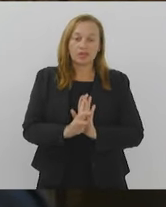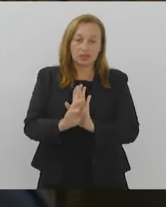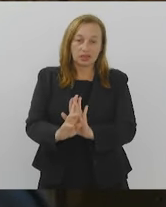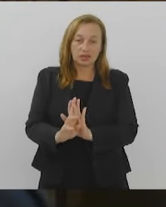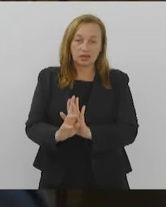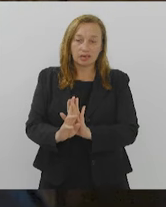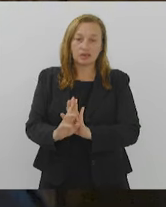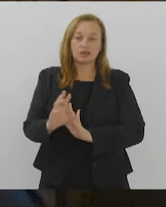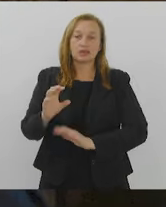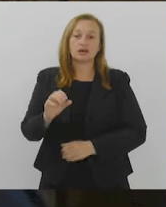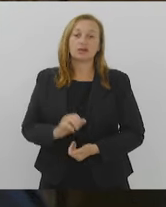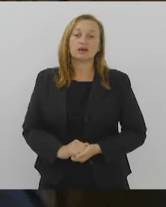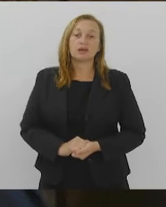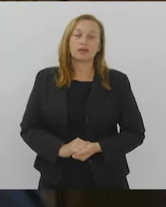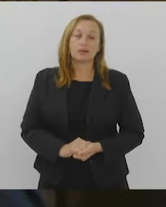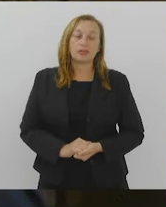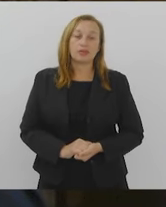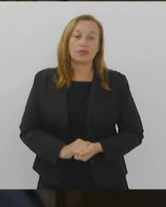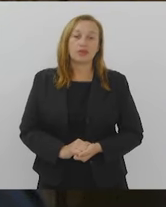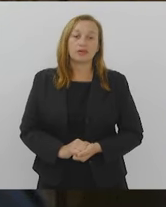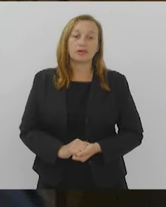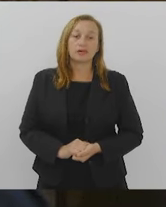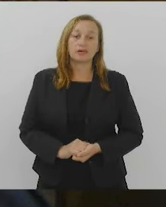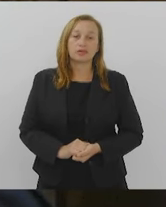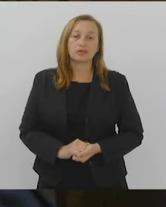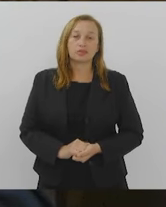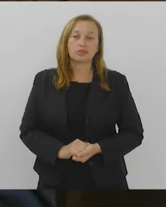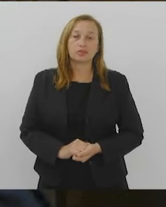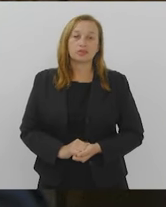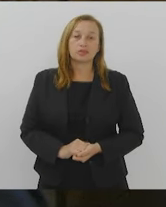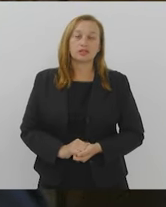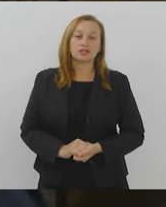Jessé Maurício,